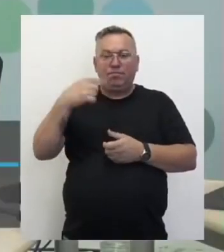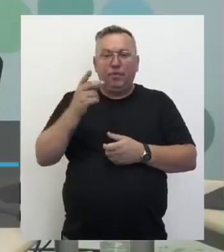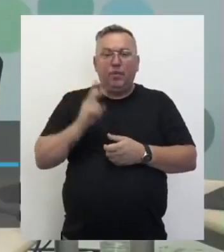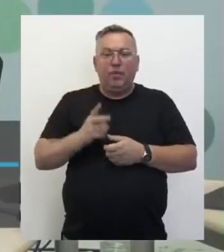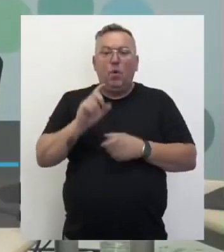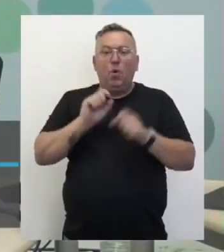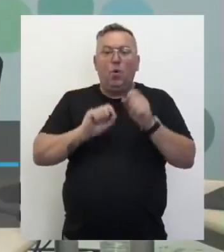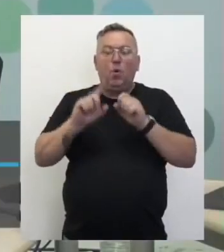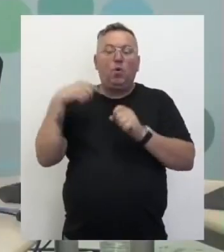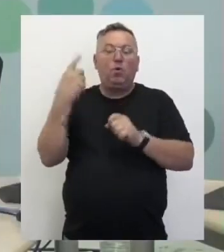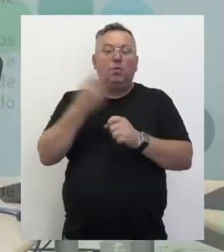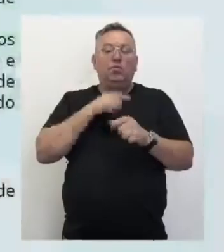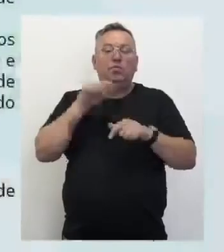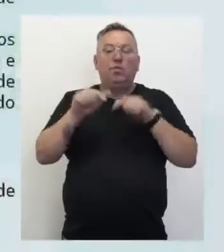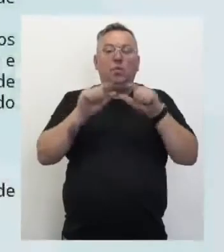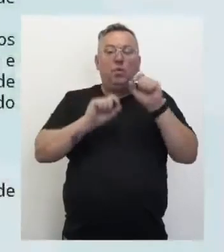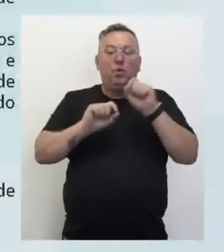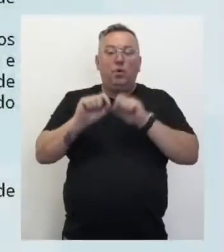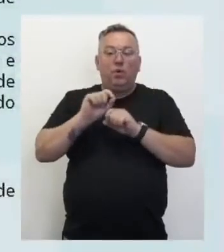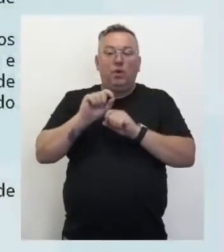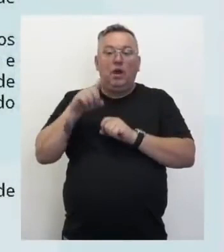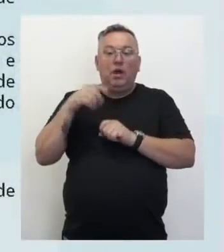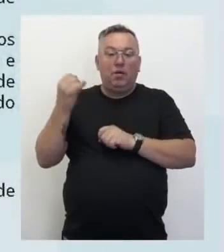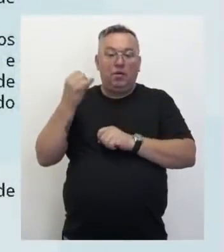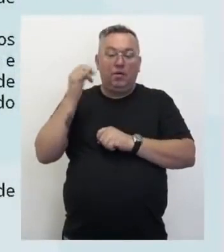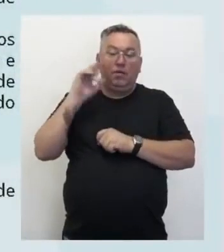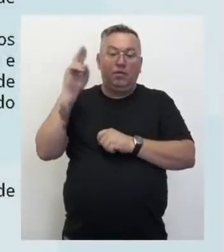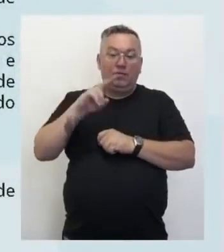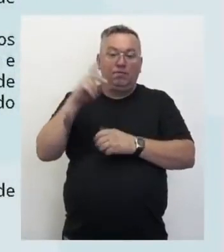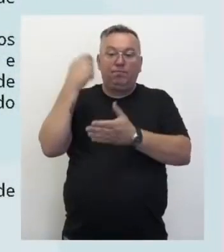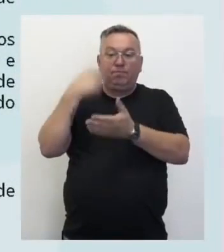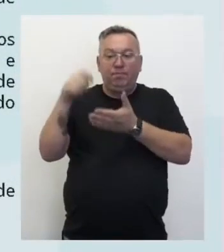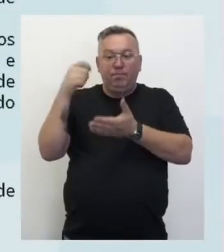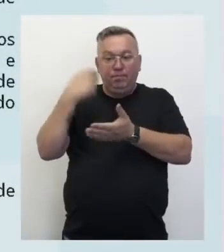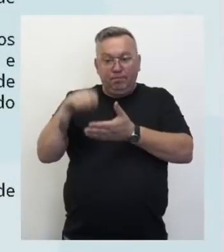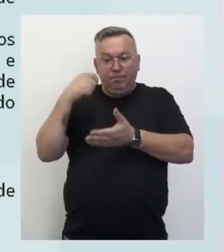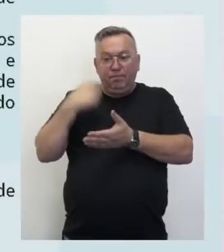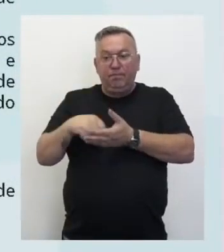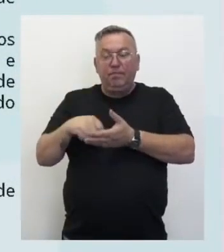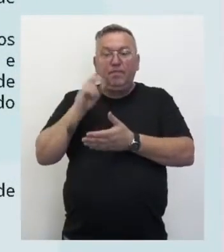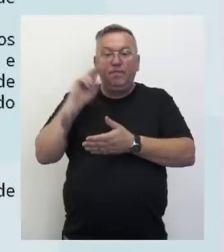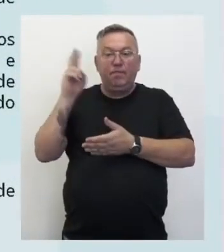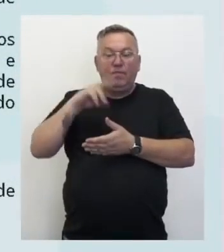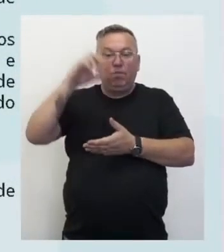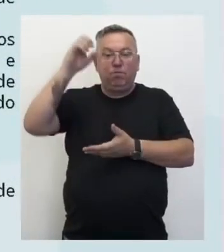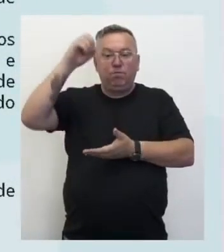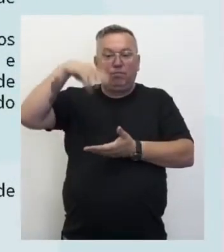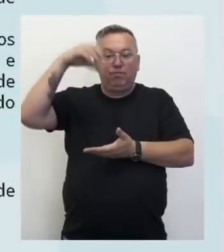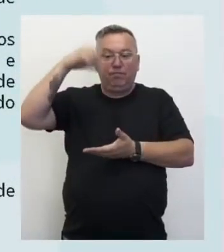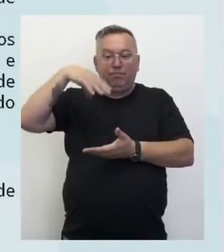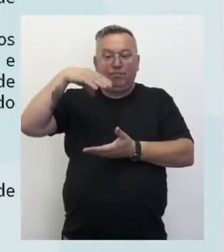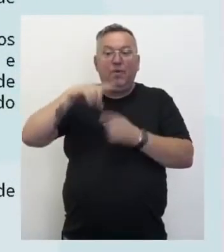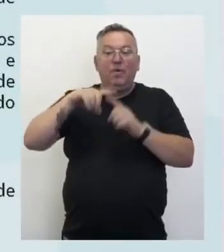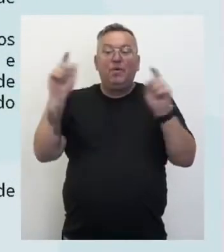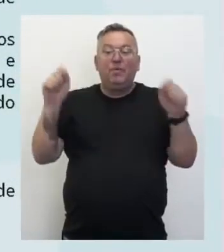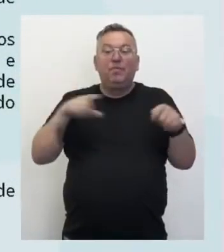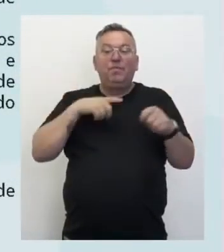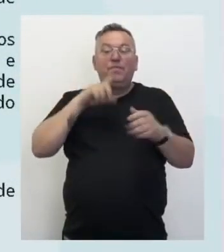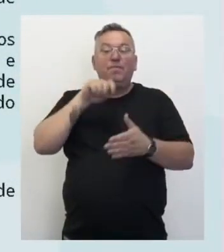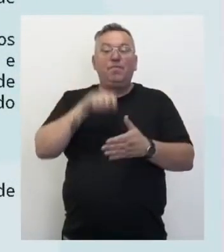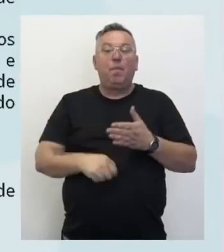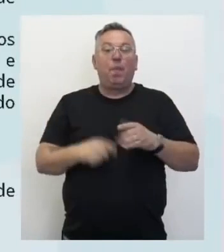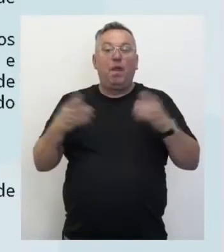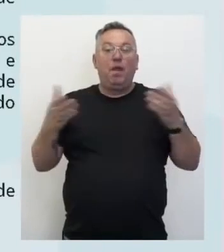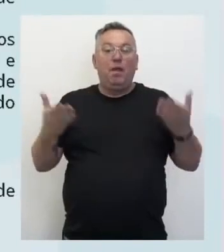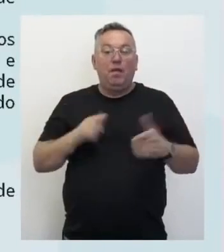para o que vamos trabalhar. É importante que vocês façam as anotações aí, ou dê o print, né, para que vocês tenham esse registro. Então,